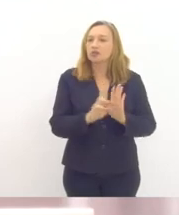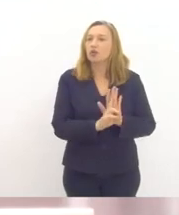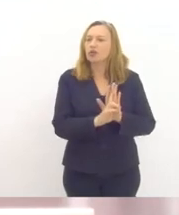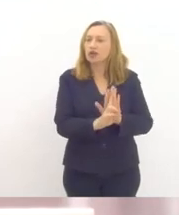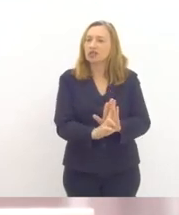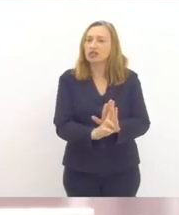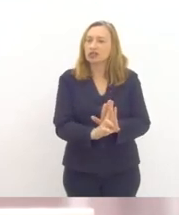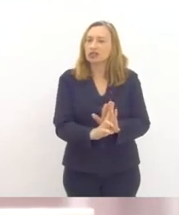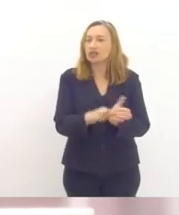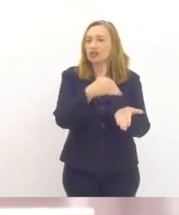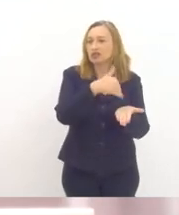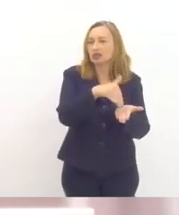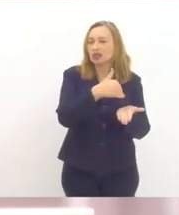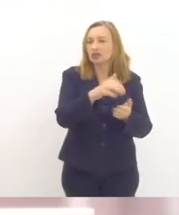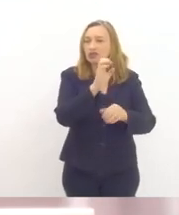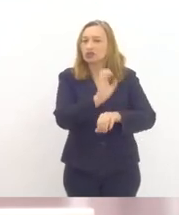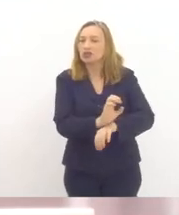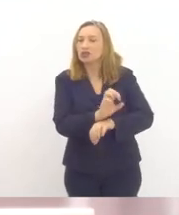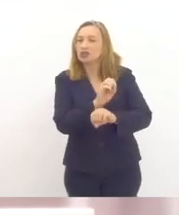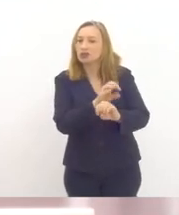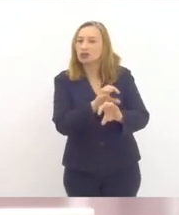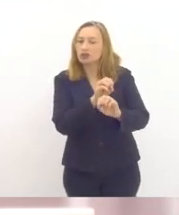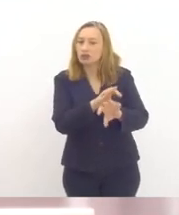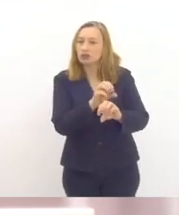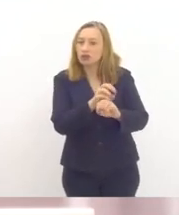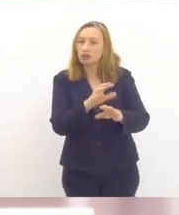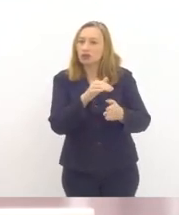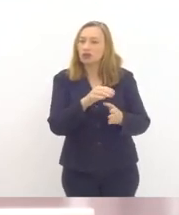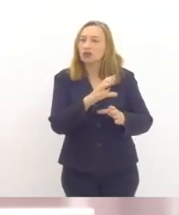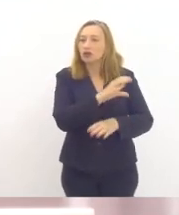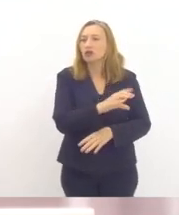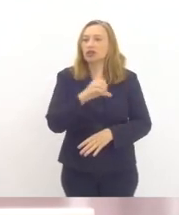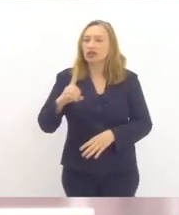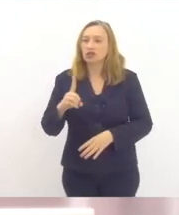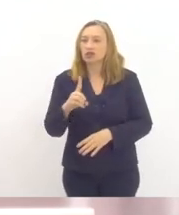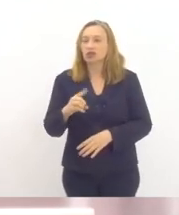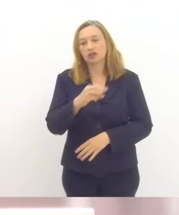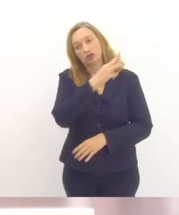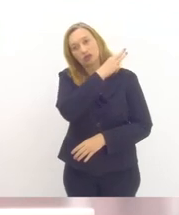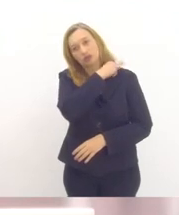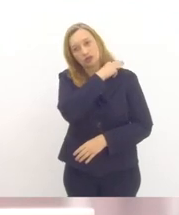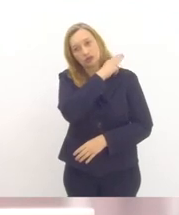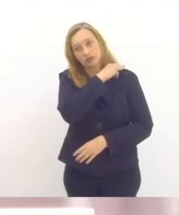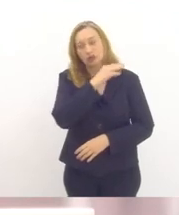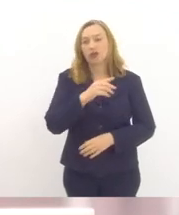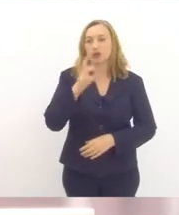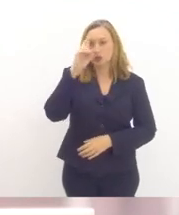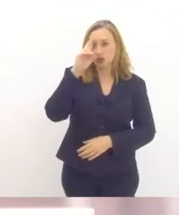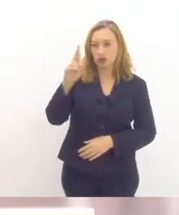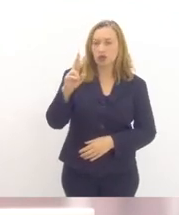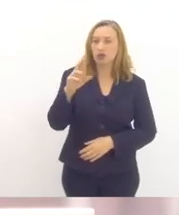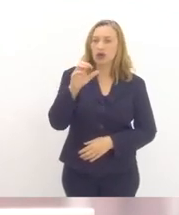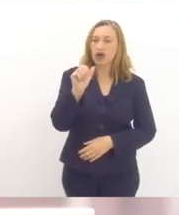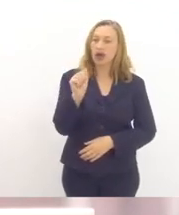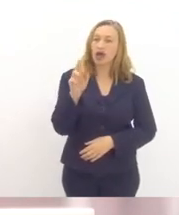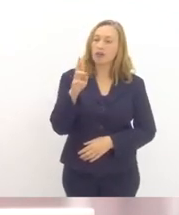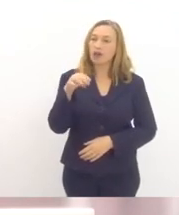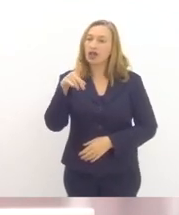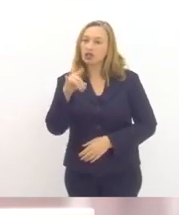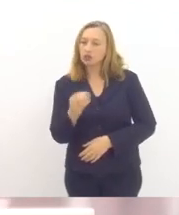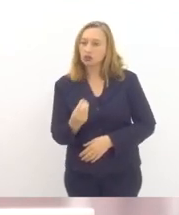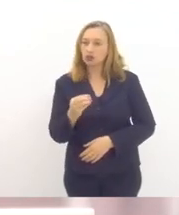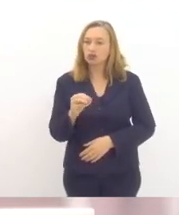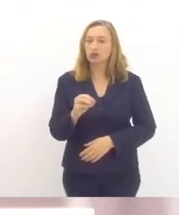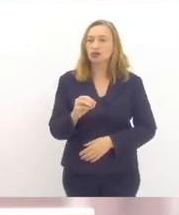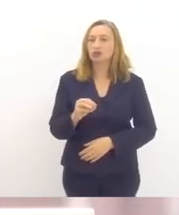representante da Secretaria de Estado de Educação, da Coordenadoria de Ensino Médio, o senhor Armando de Carvalho